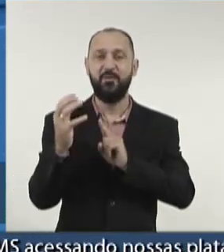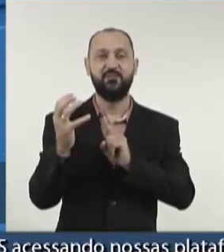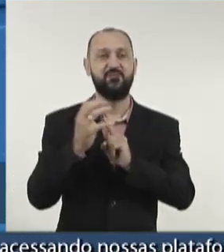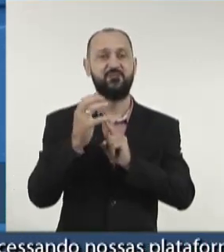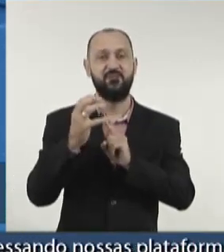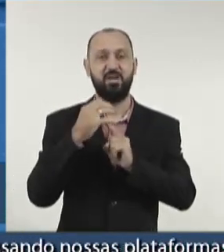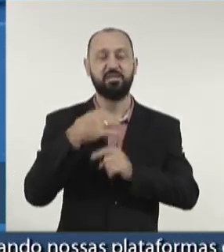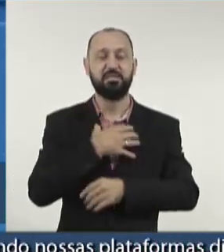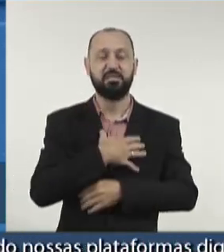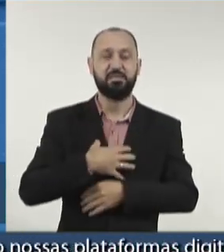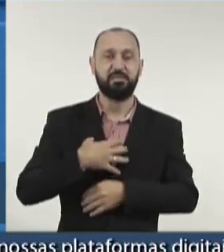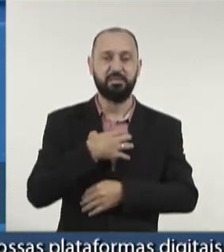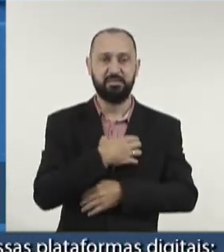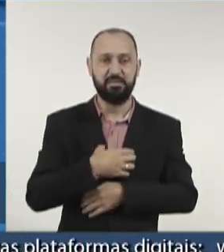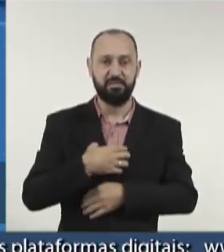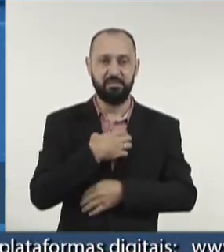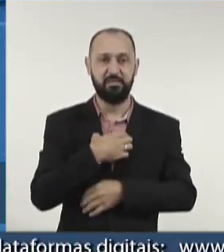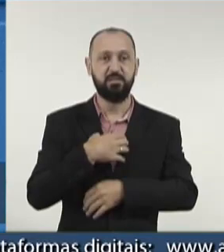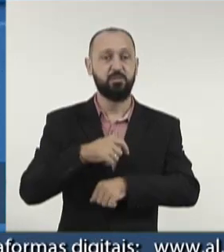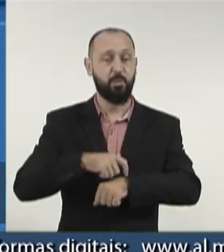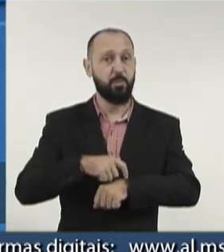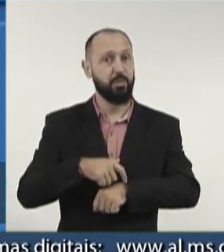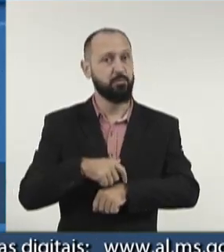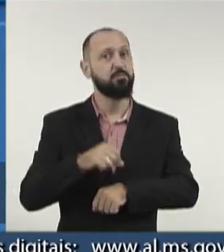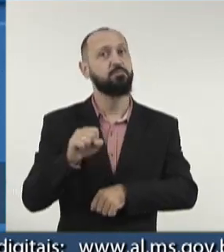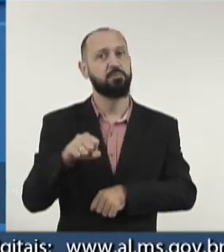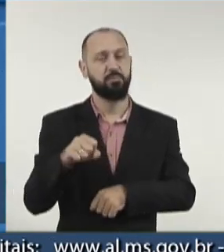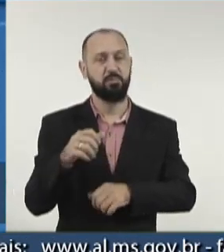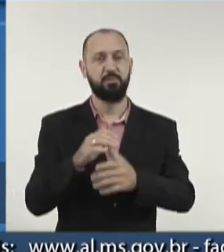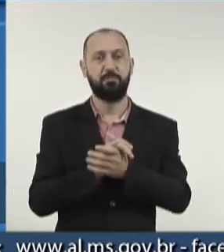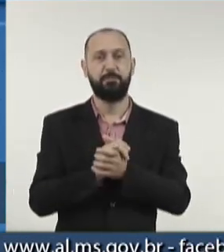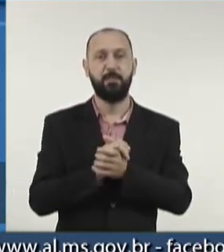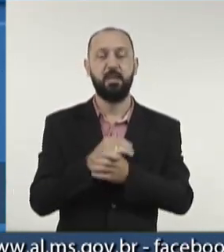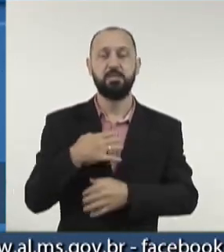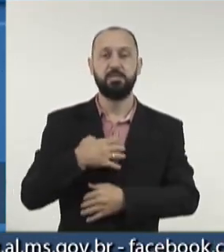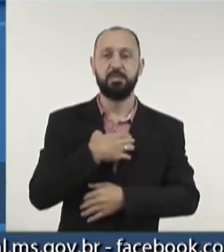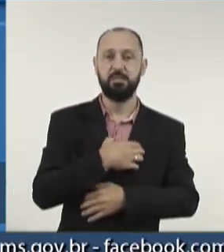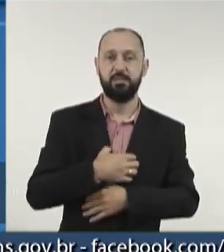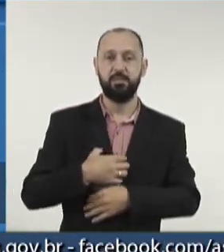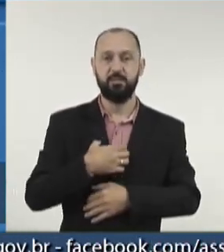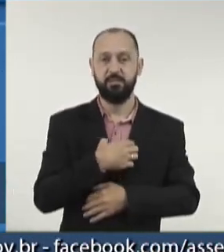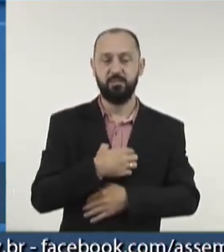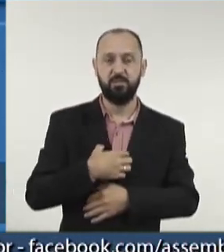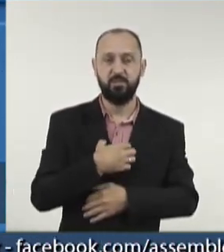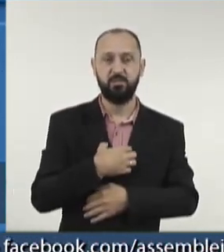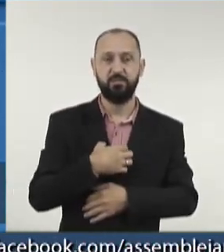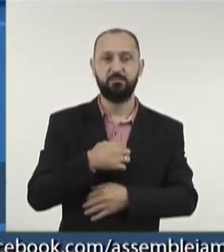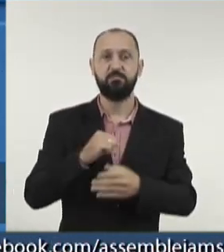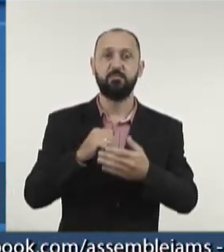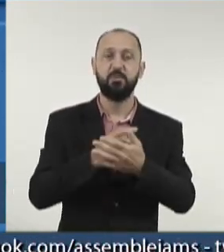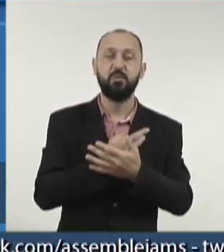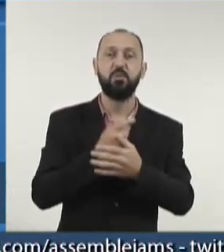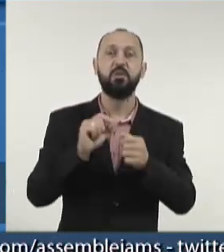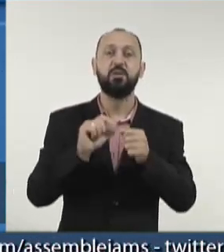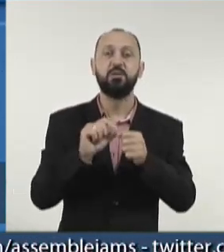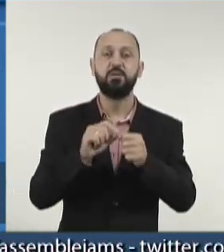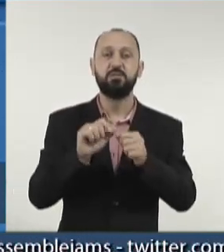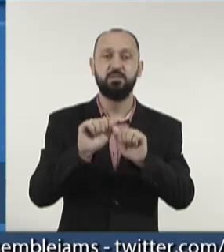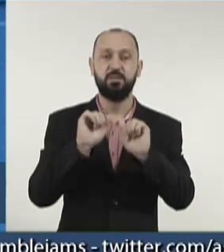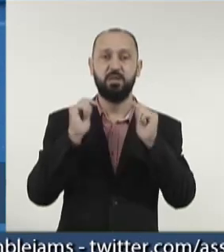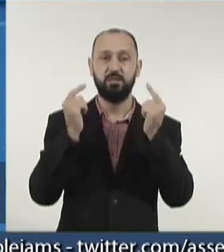essa insatisfação nos servidores neste momento. Essas insatisfações, elas acontecem por decisões em